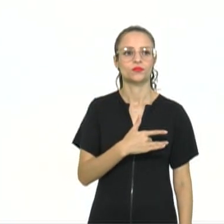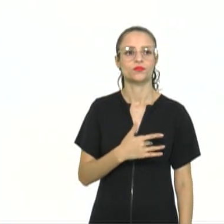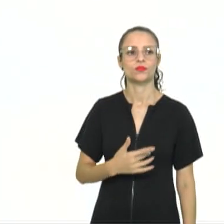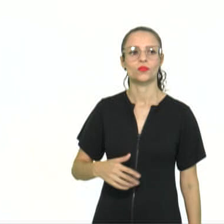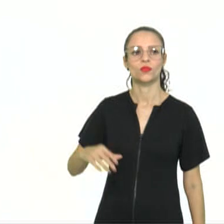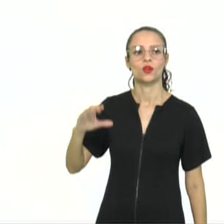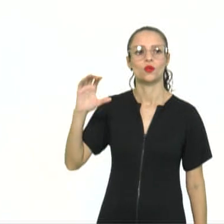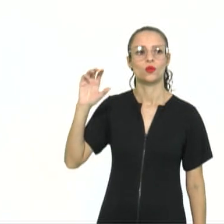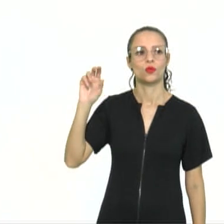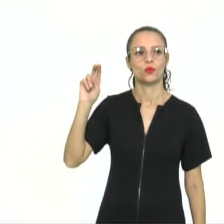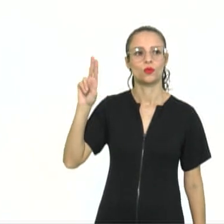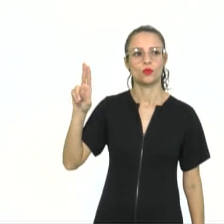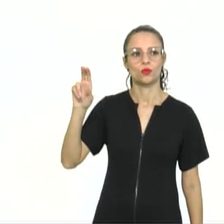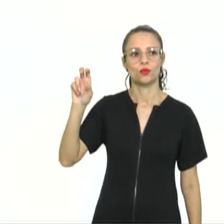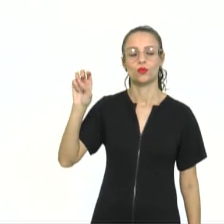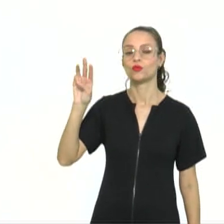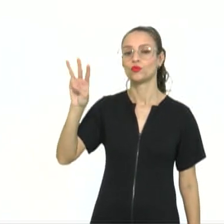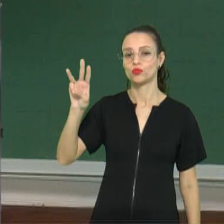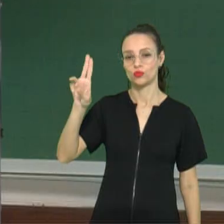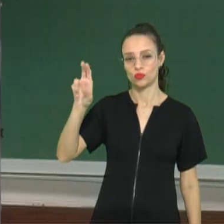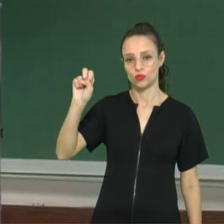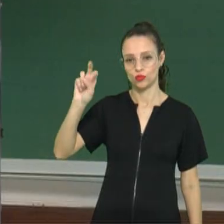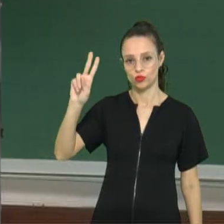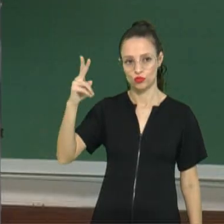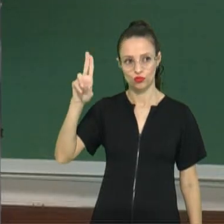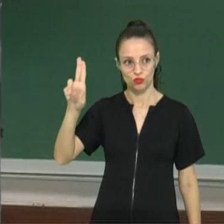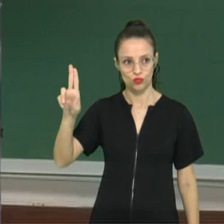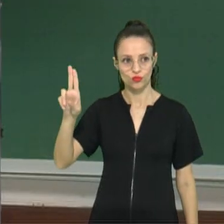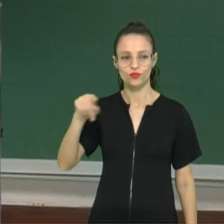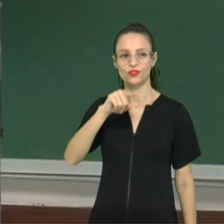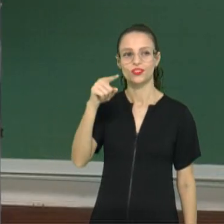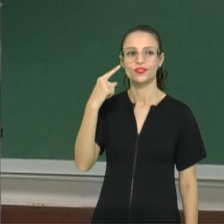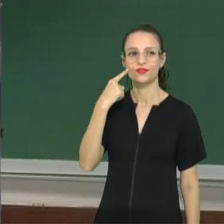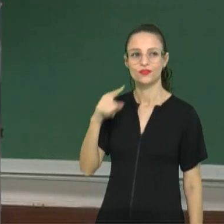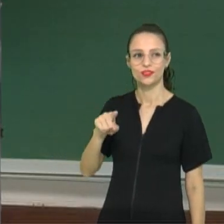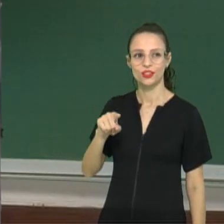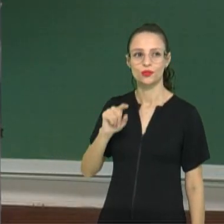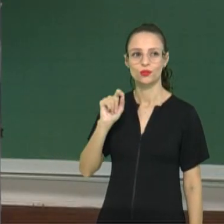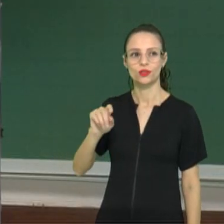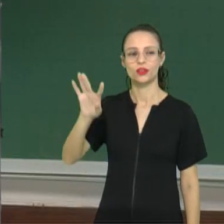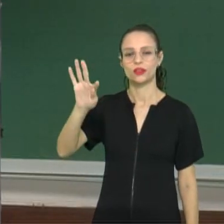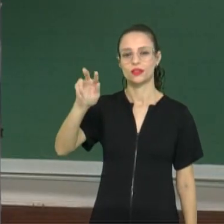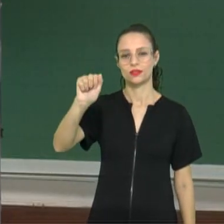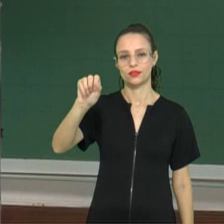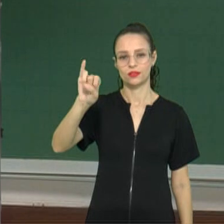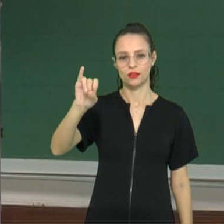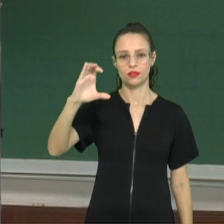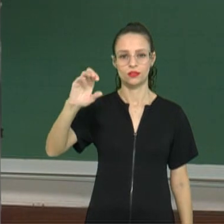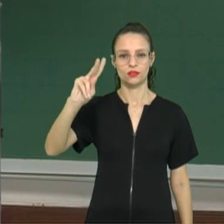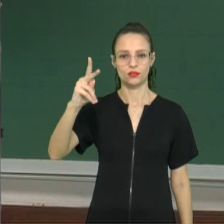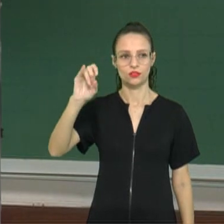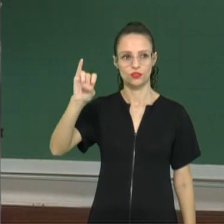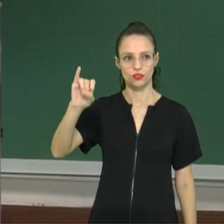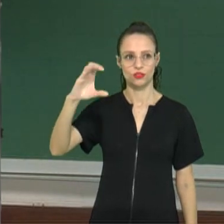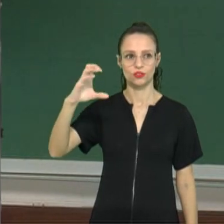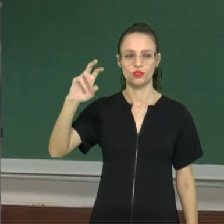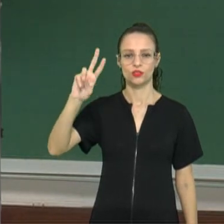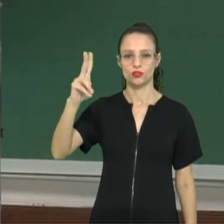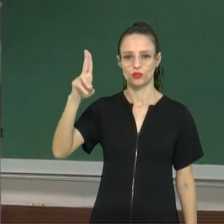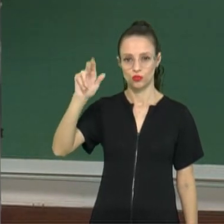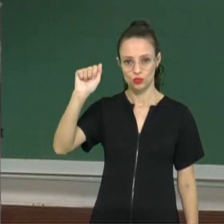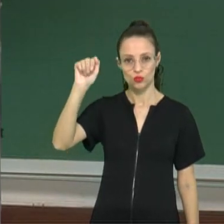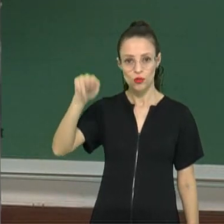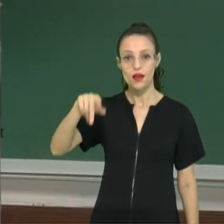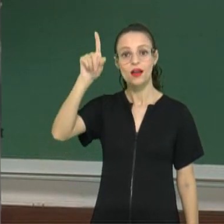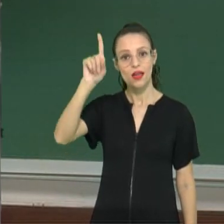interno, que nós vimos no trimestre passado, lá se vocês lembram, né, que nós vimos o Tai Chi Chuan. Então o Tai Chi Chuan é uma manifestação de Kung Fu,